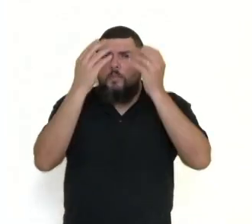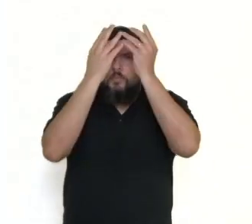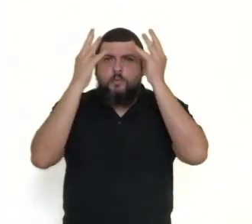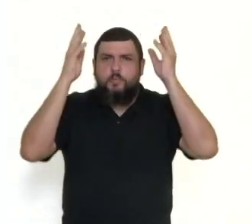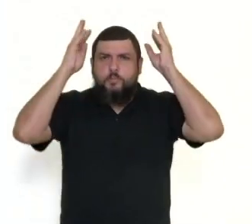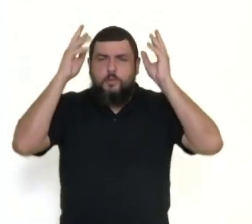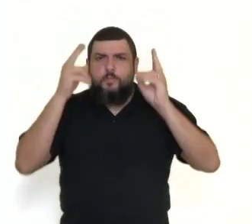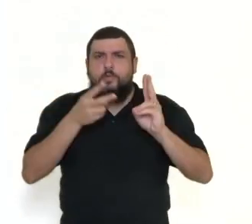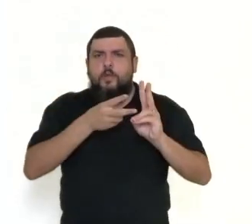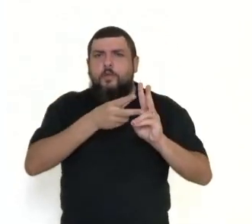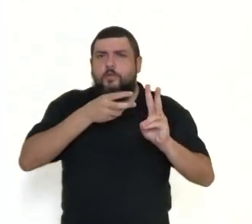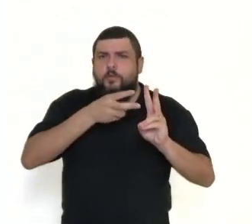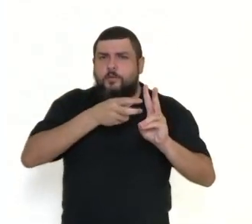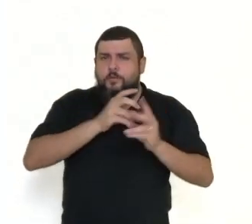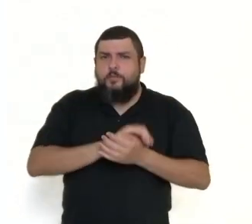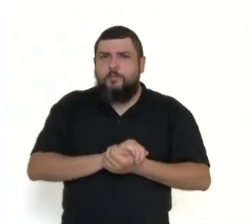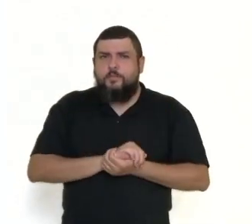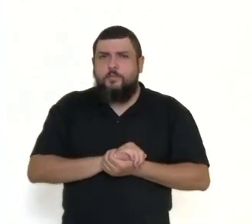um total de